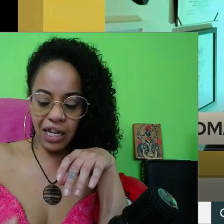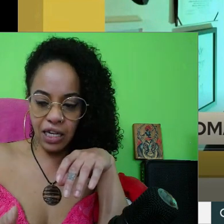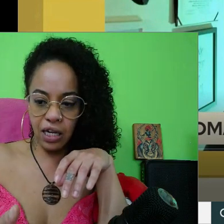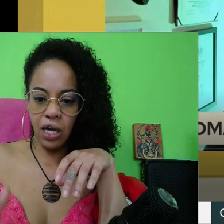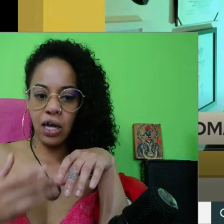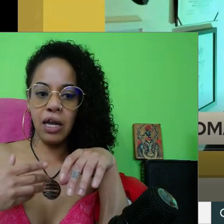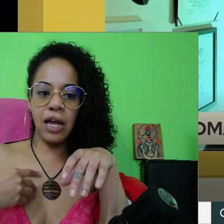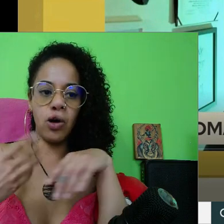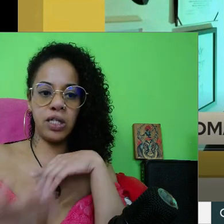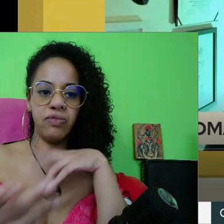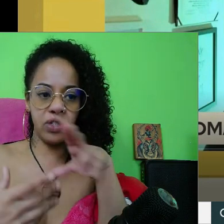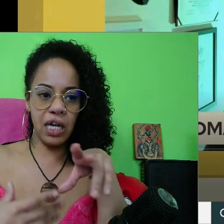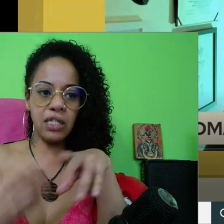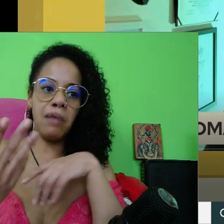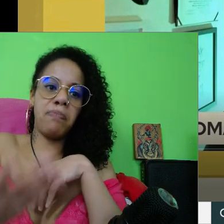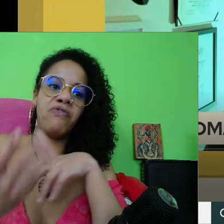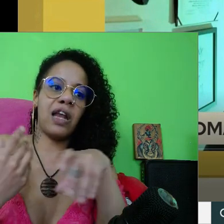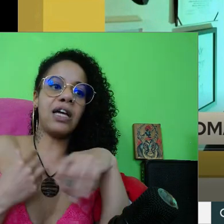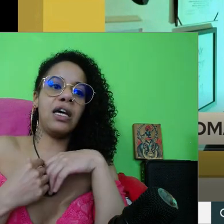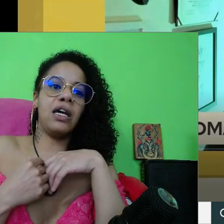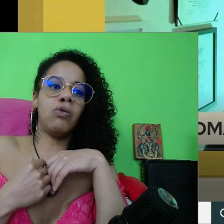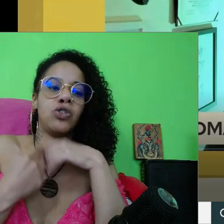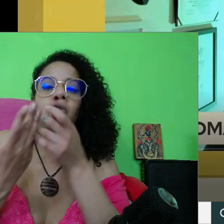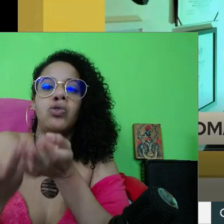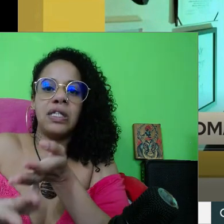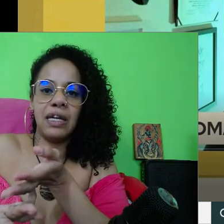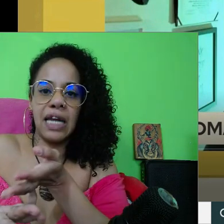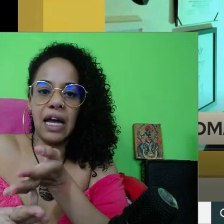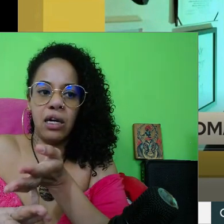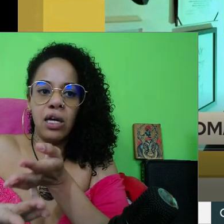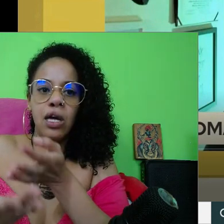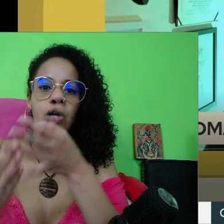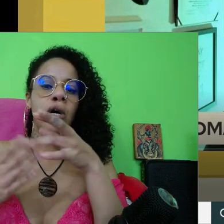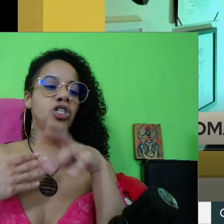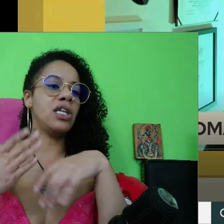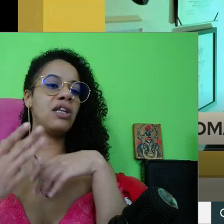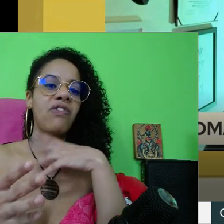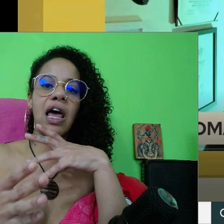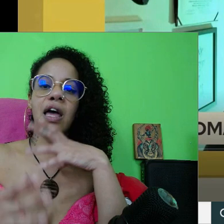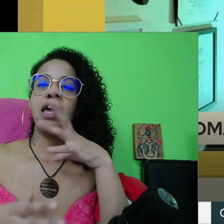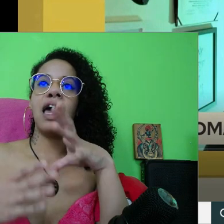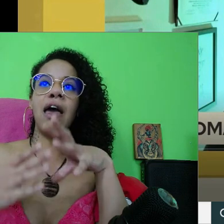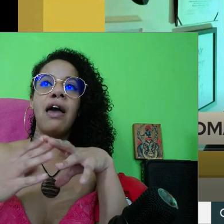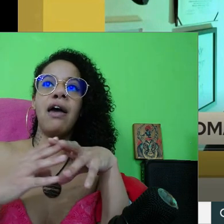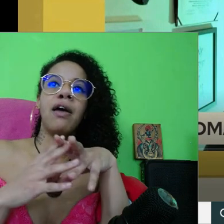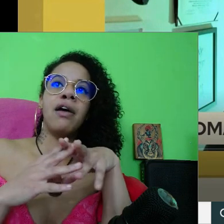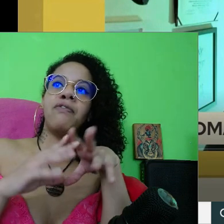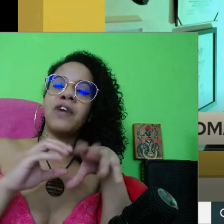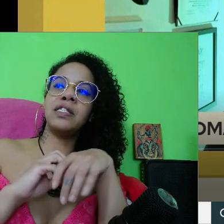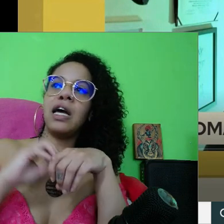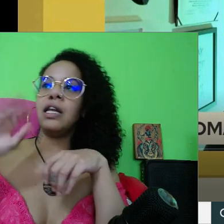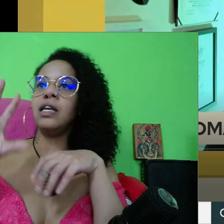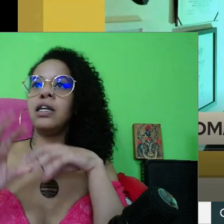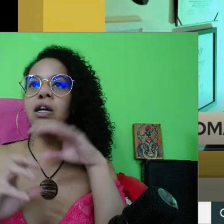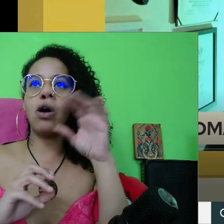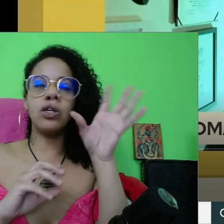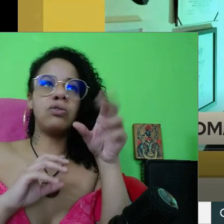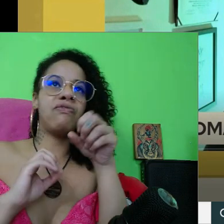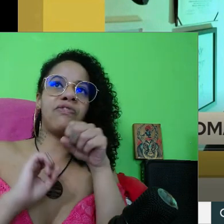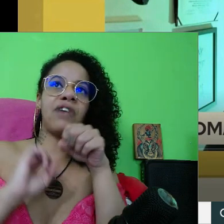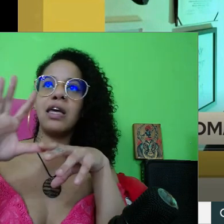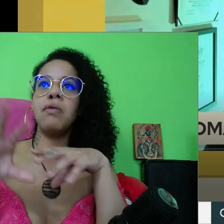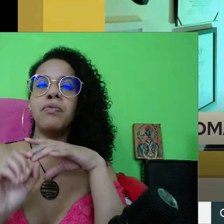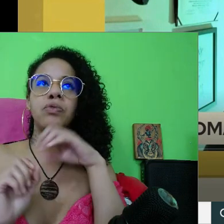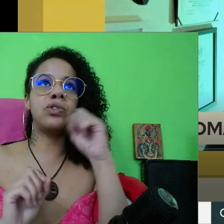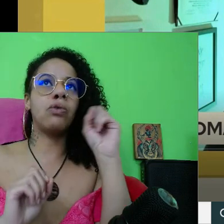falar que é nós e vocês e depois falar que os outros que segrega não adianta falar ali